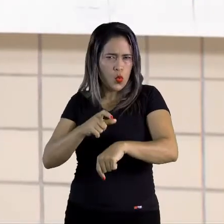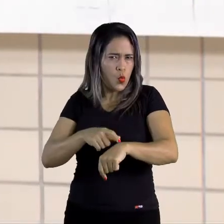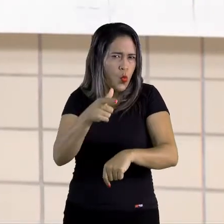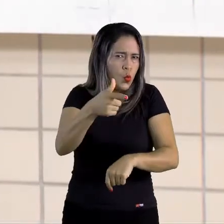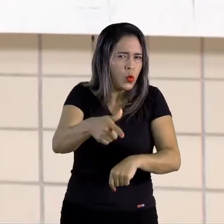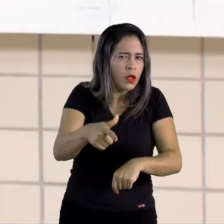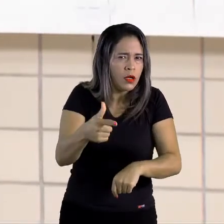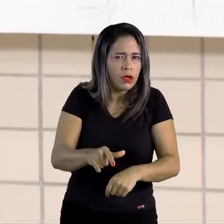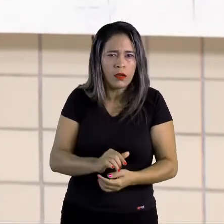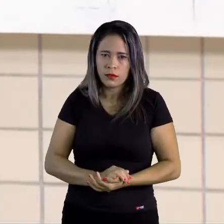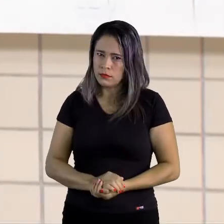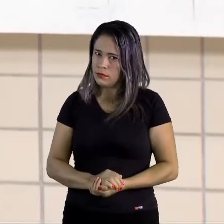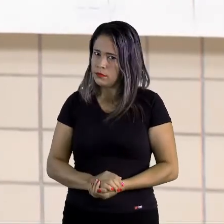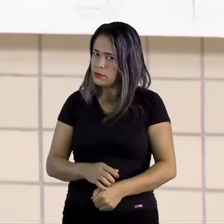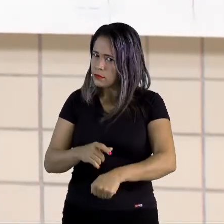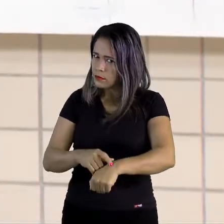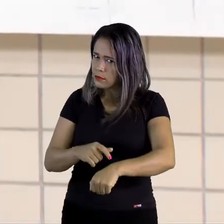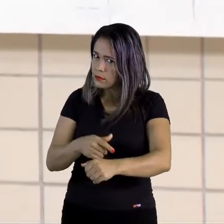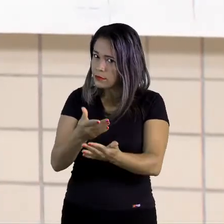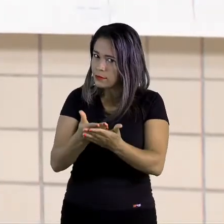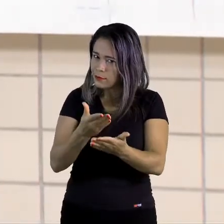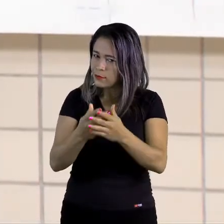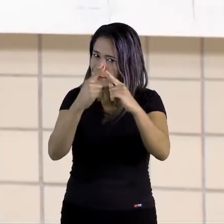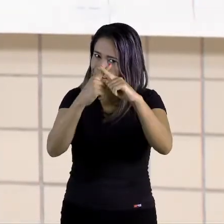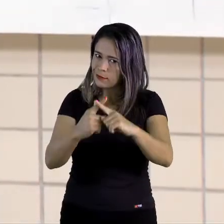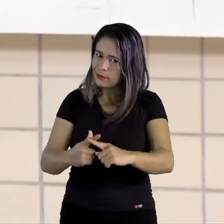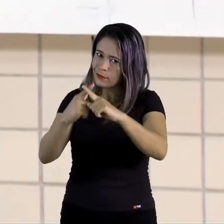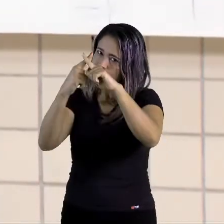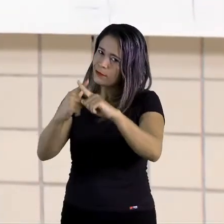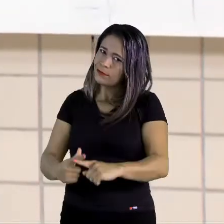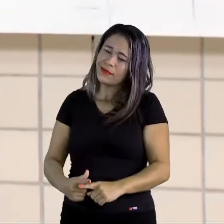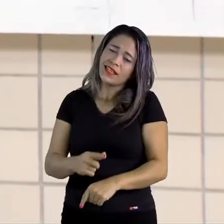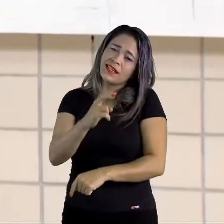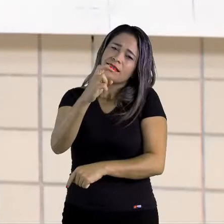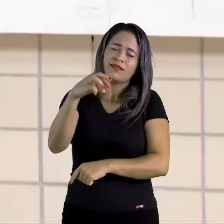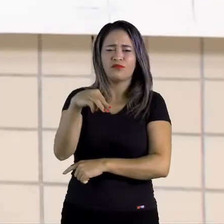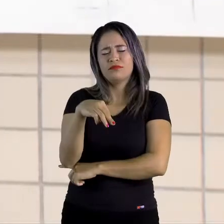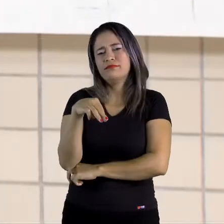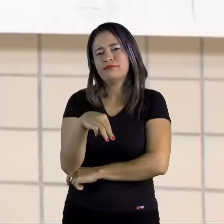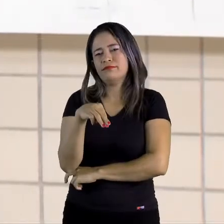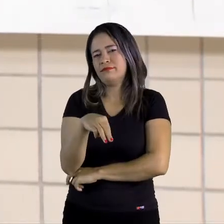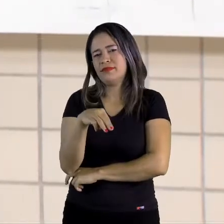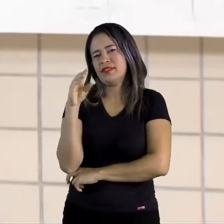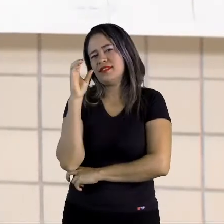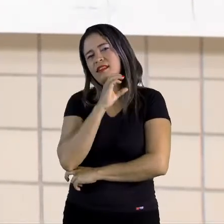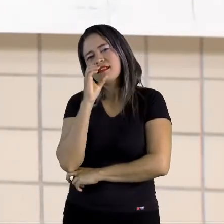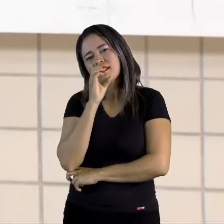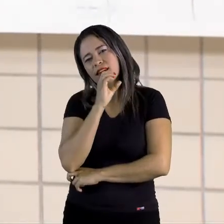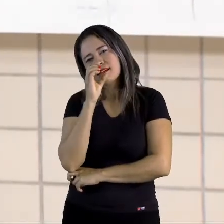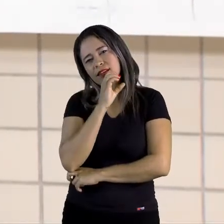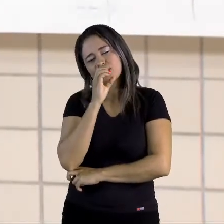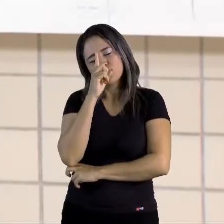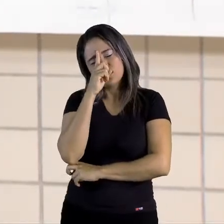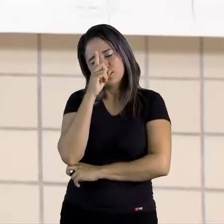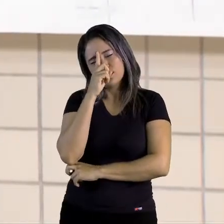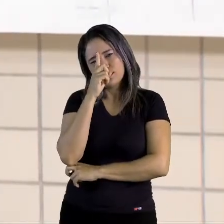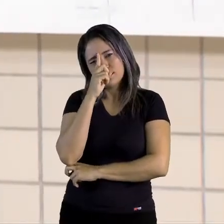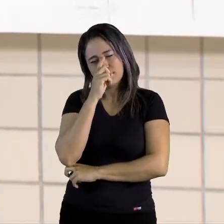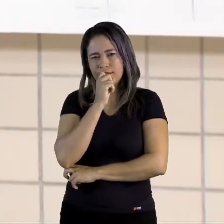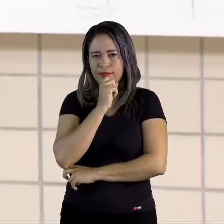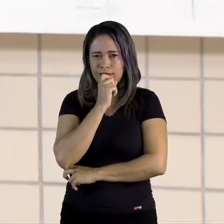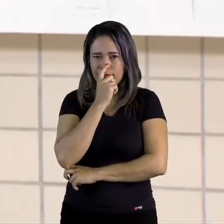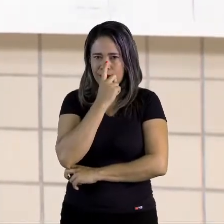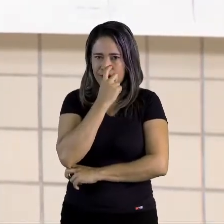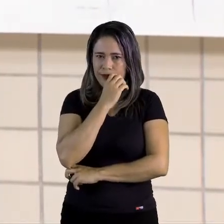tempo para estudar tabuada. Gente, 5 minutinhos, rapidinho, todo dia, rapidinho,